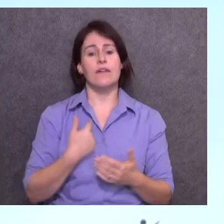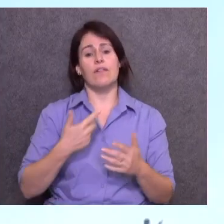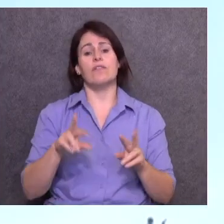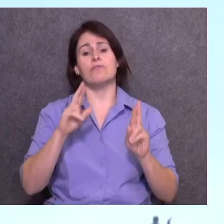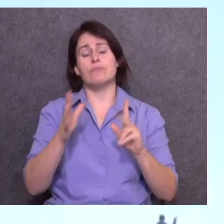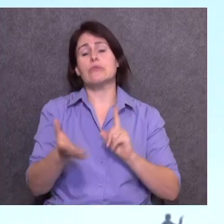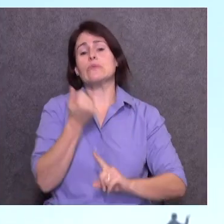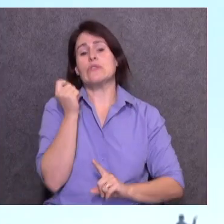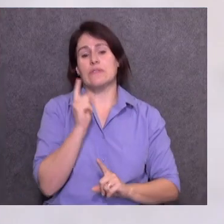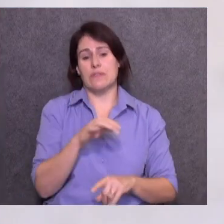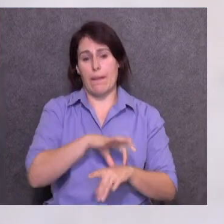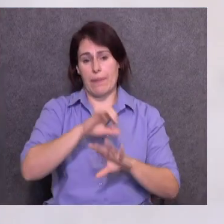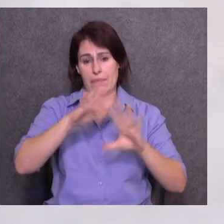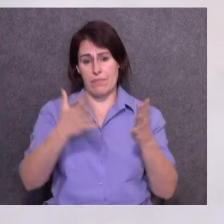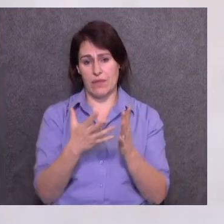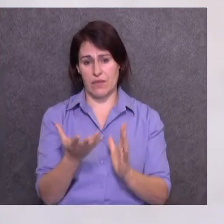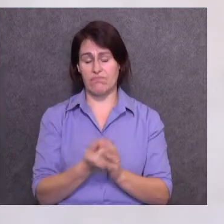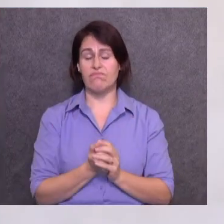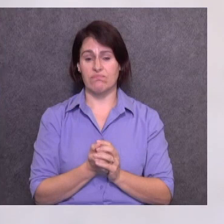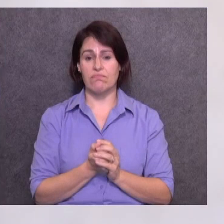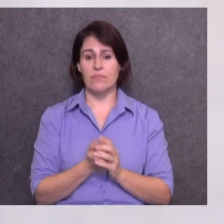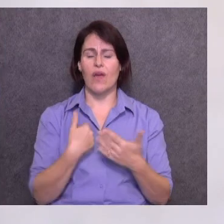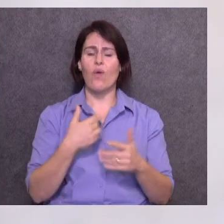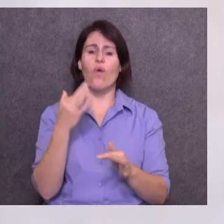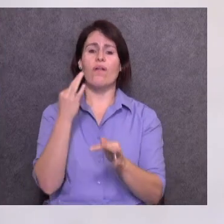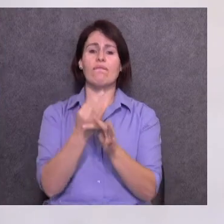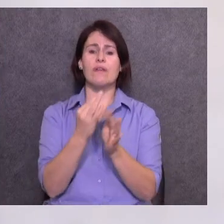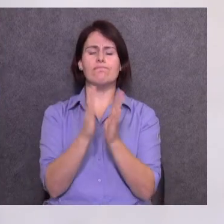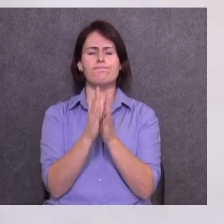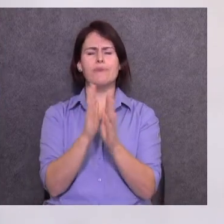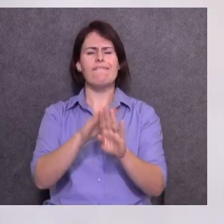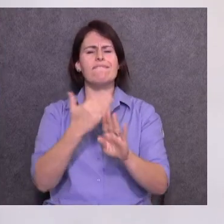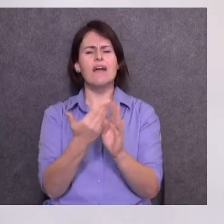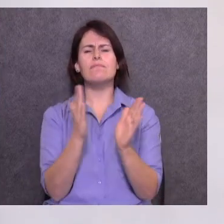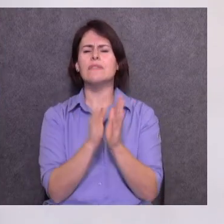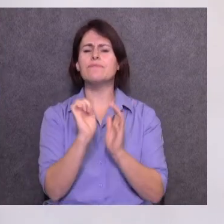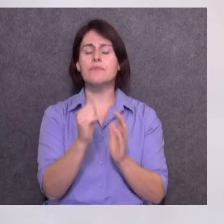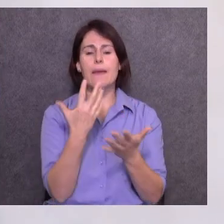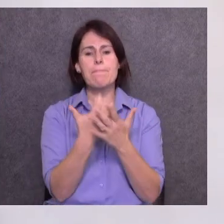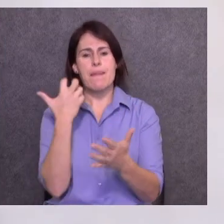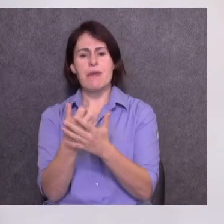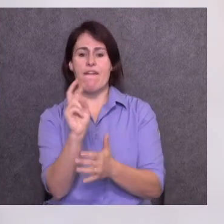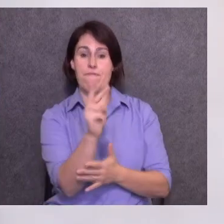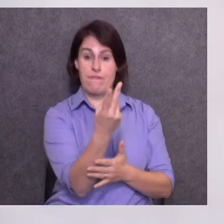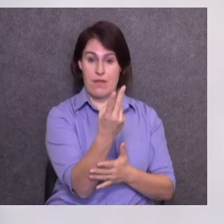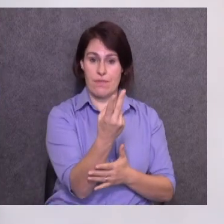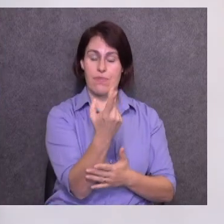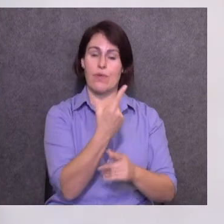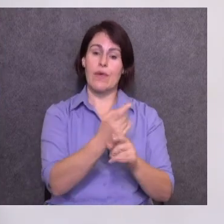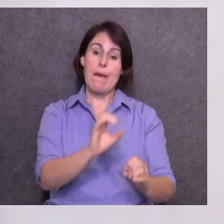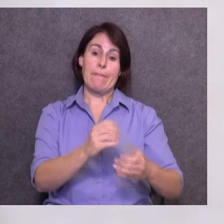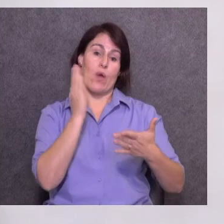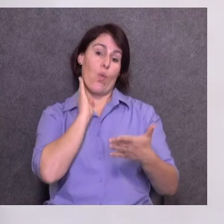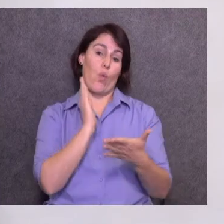Além disso, a nossa celebração é guiada por uma dupla referência. Antes de mais, a última